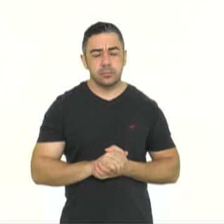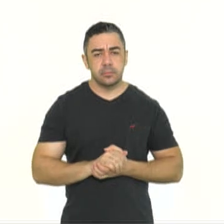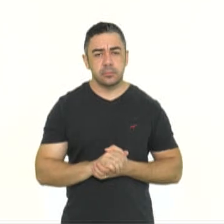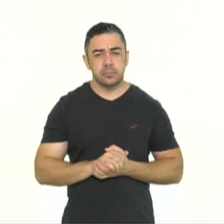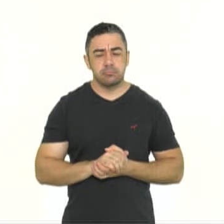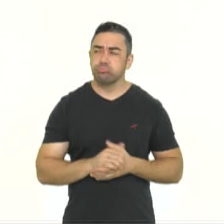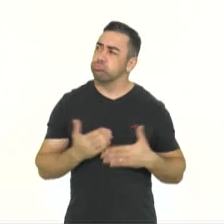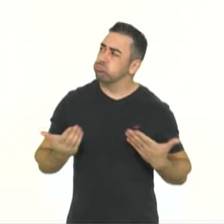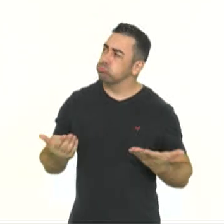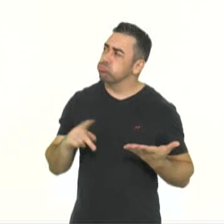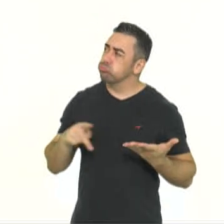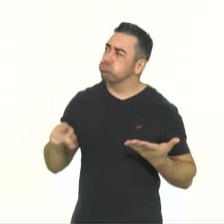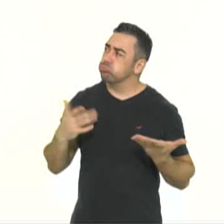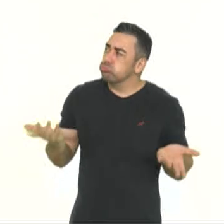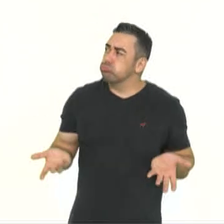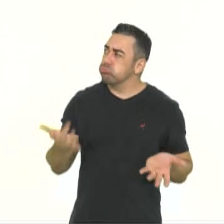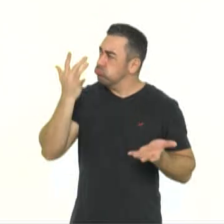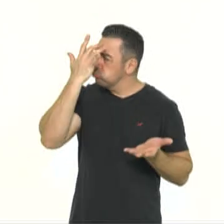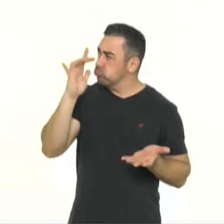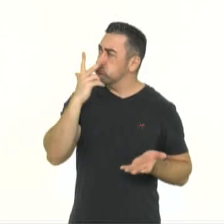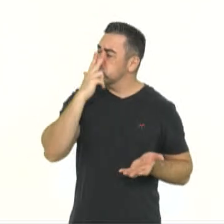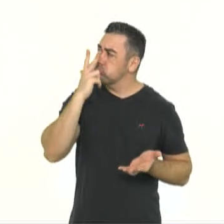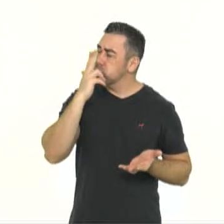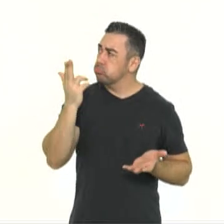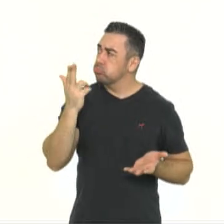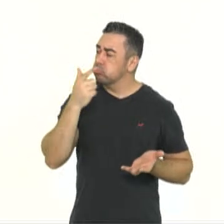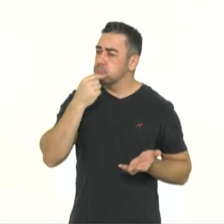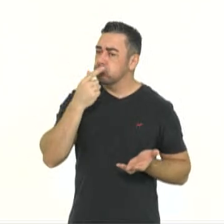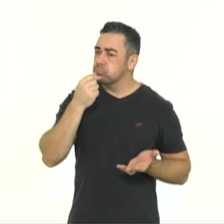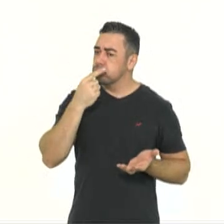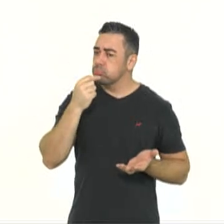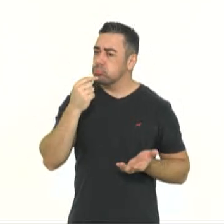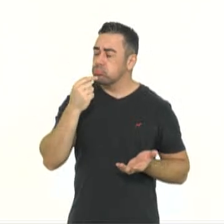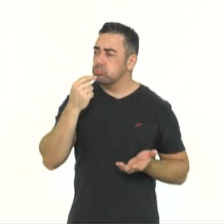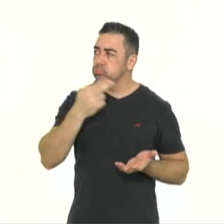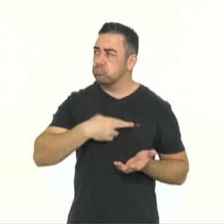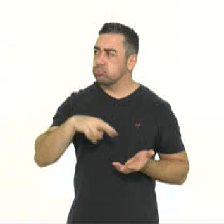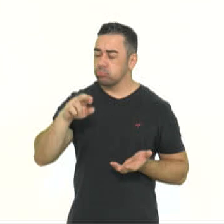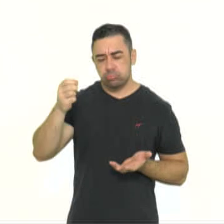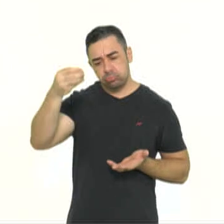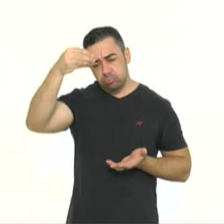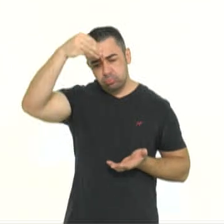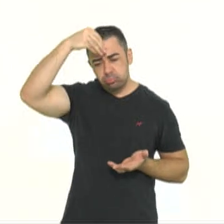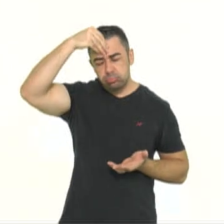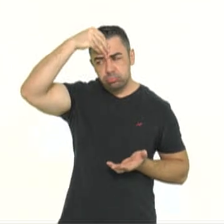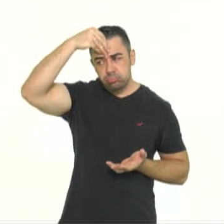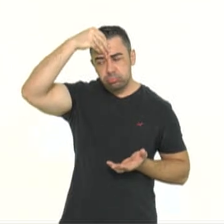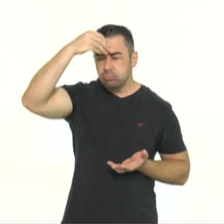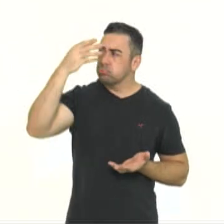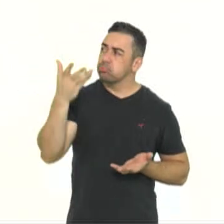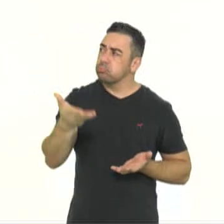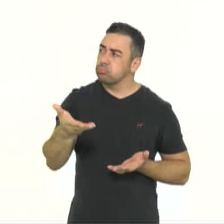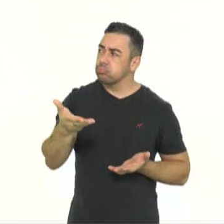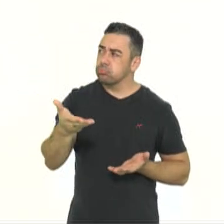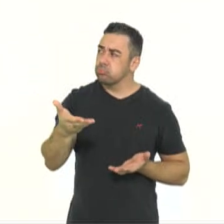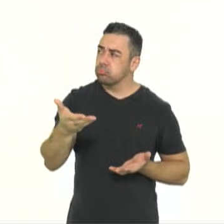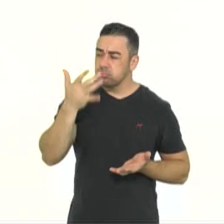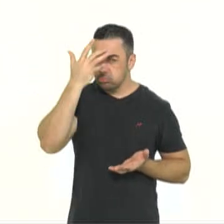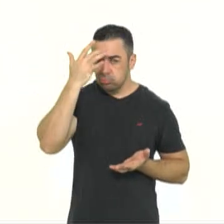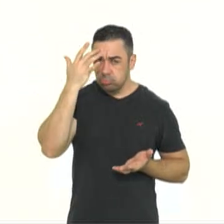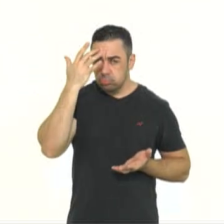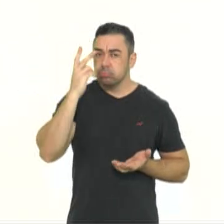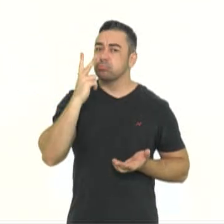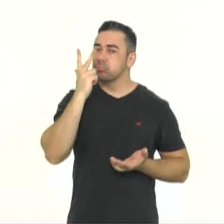Ó, professor, não sei. Parece um religioso ali jogando água na cabeça de uma pessoa.